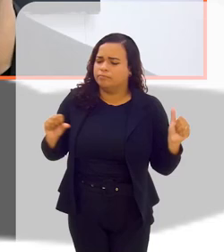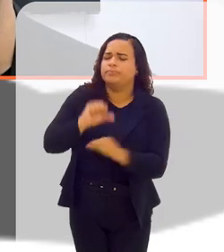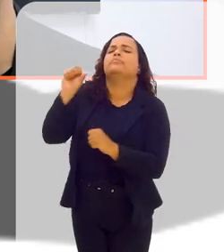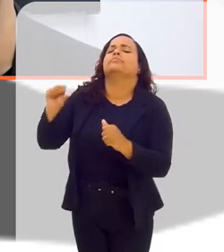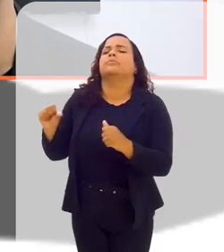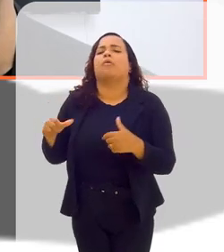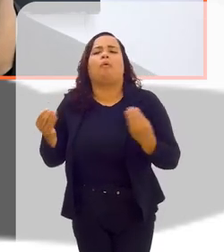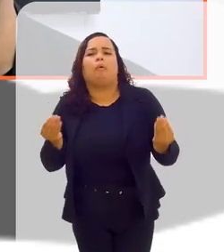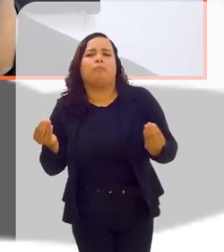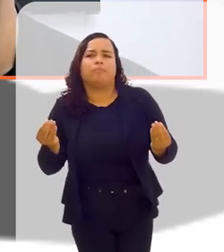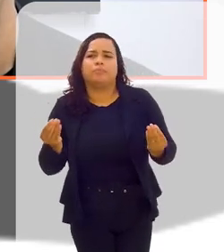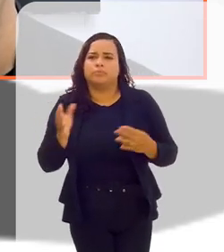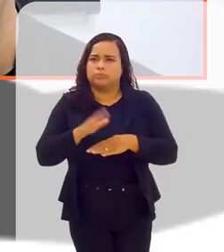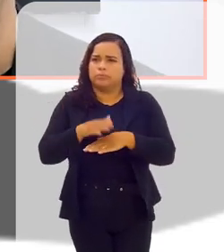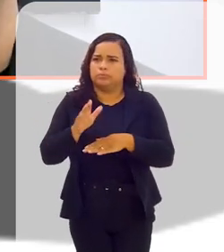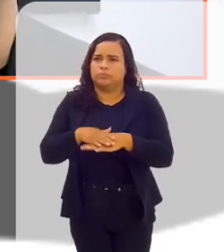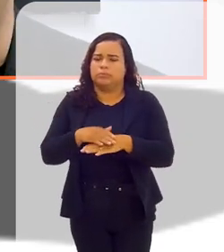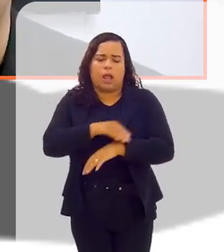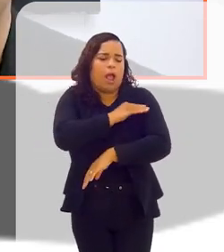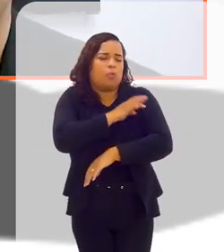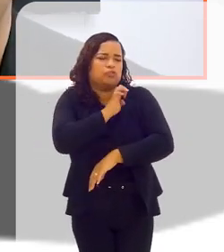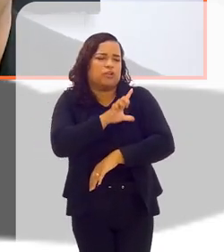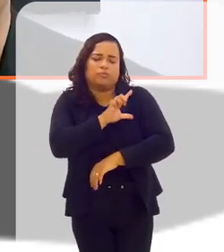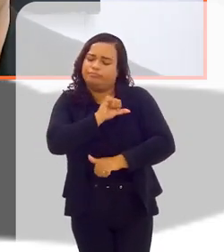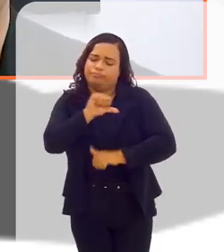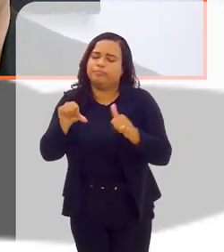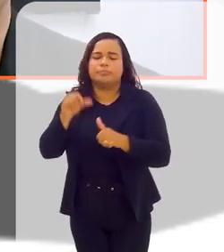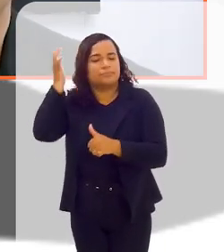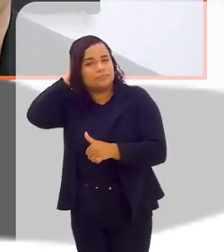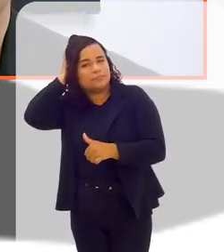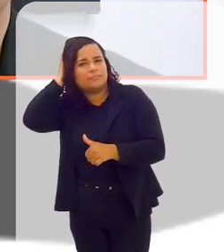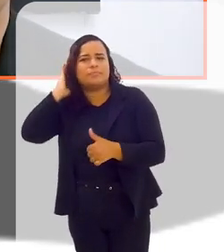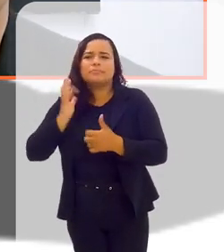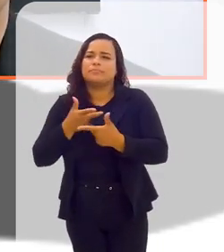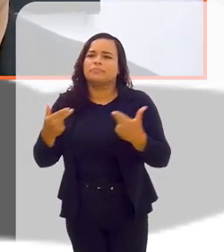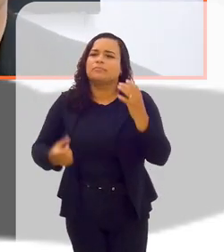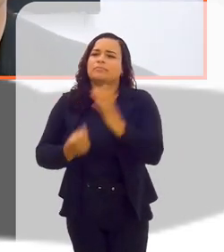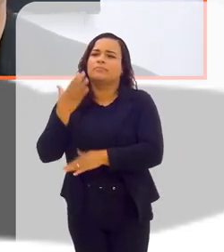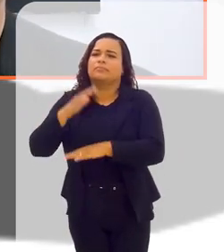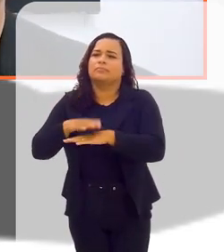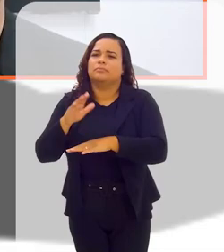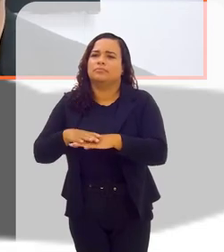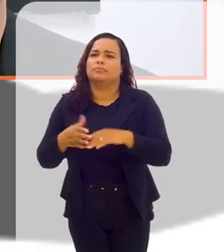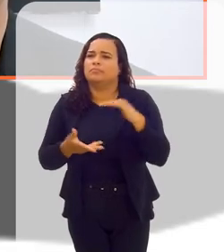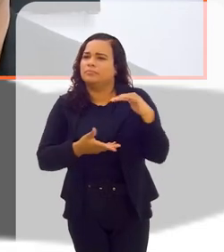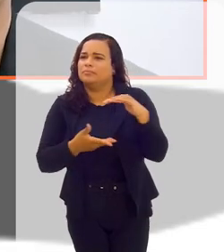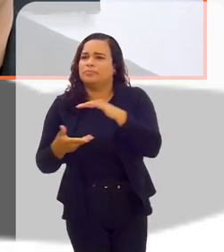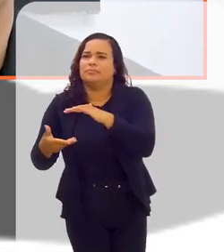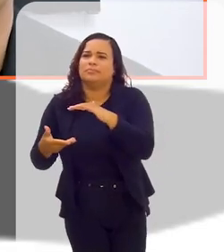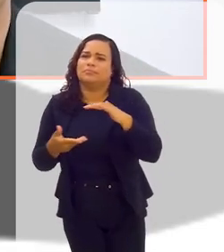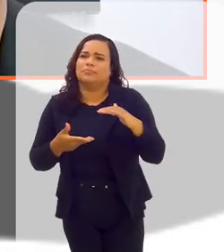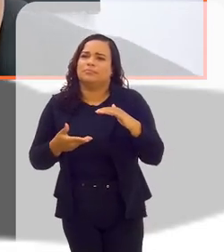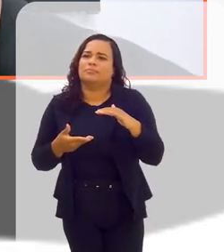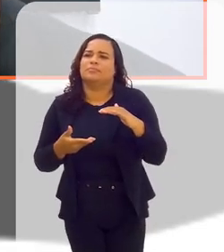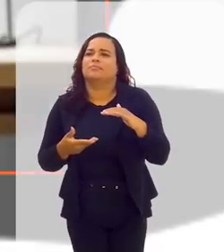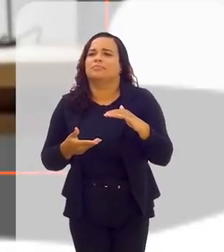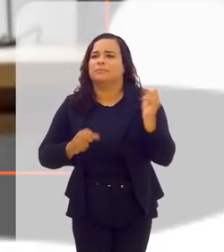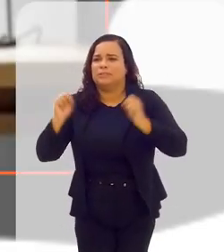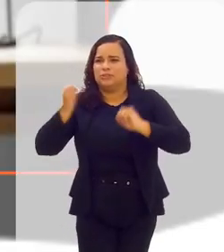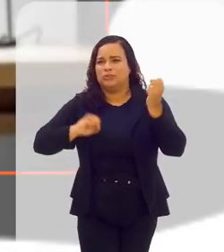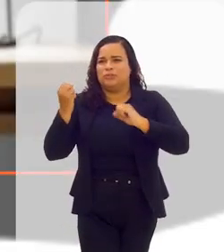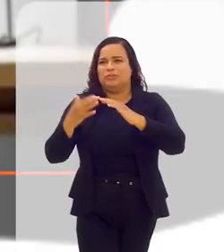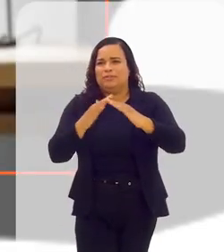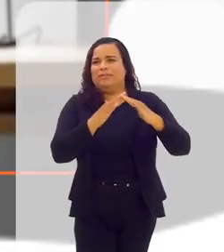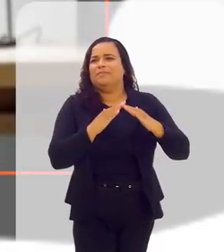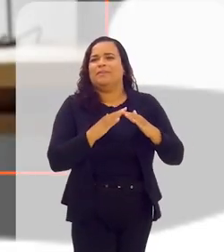o ponto da virada que você, do álcool, você passou para essa linha que você desenvolveu, que voltando aqui, né, ao início de